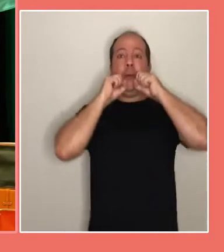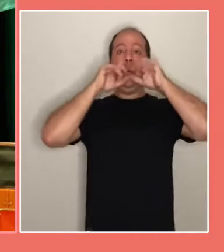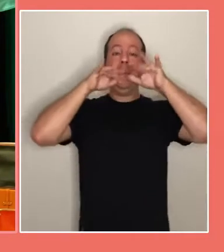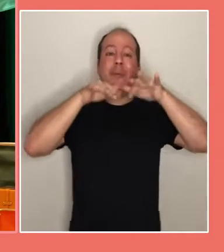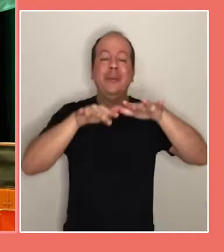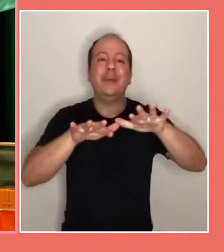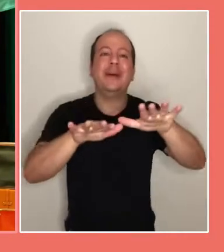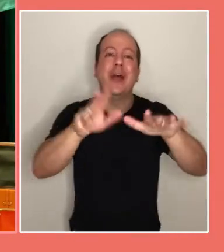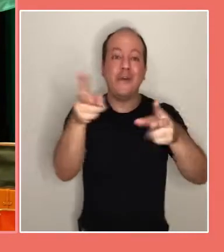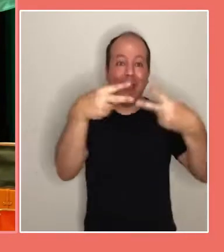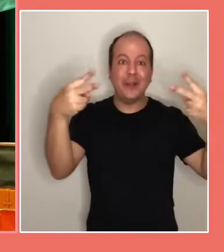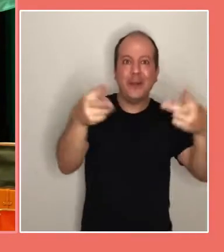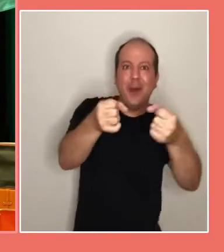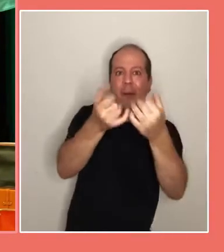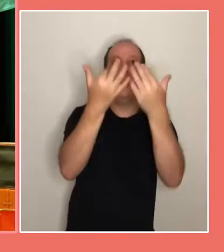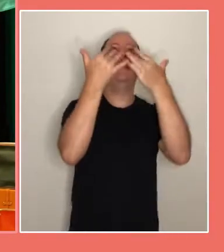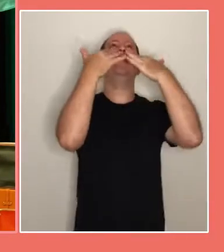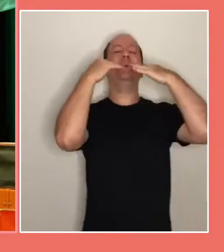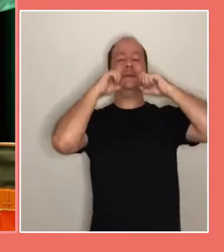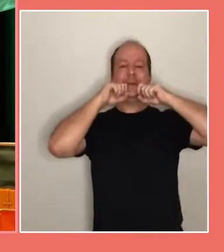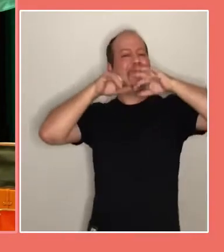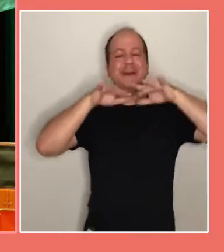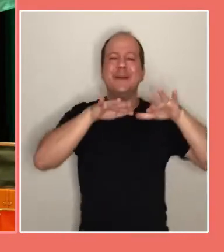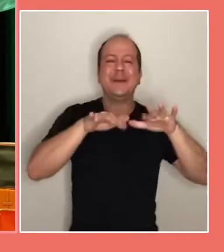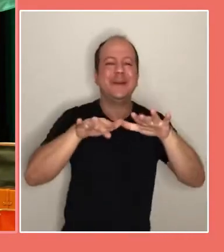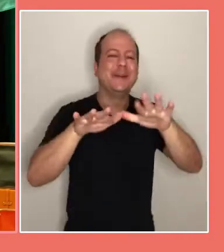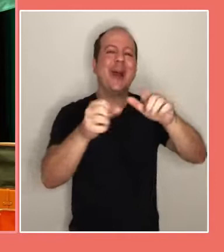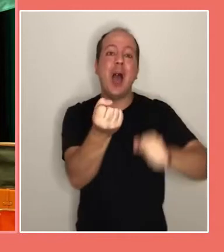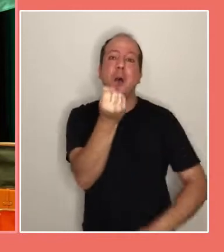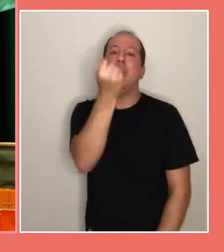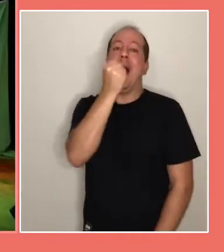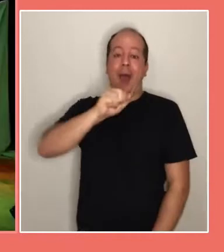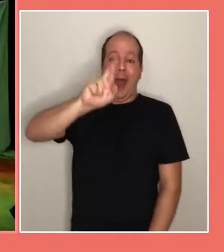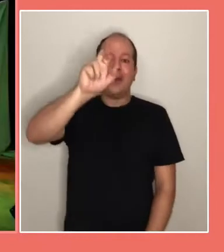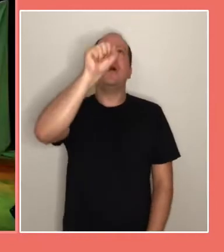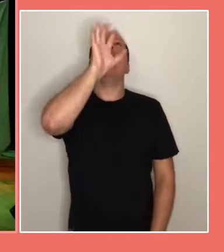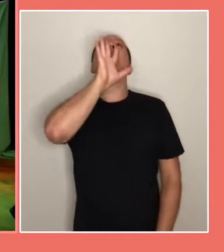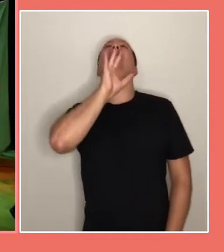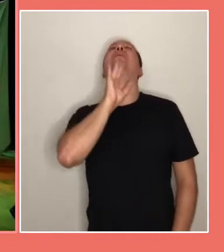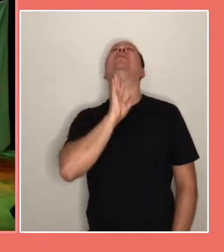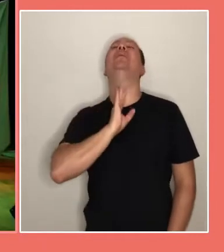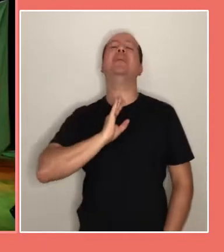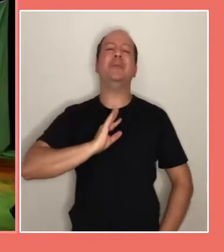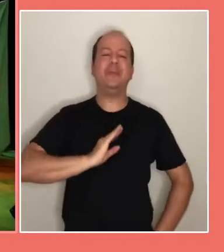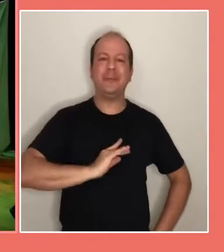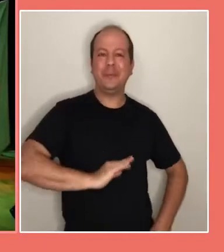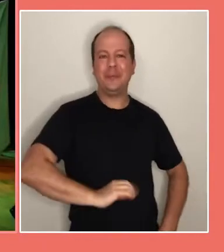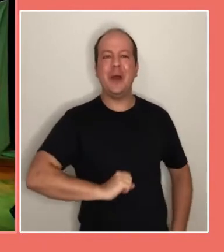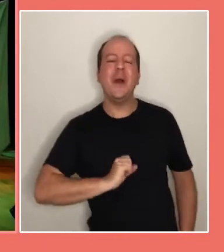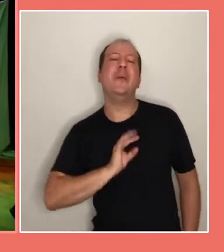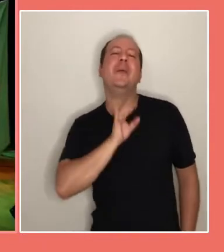Por ela também entra o vento. Por ela também sai o vento. Ela é passagem de ar. É um caminho